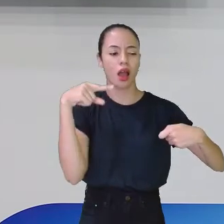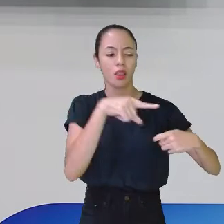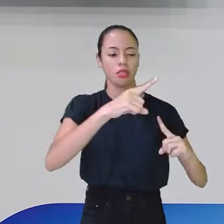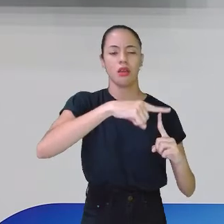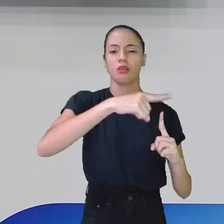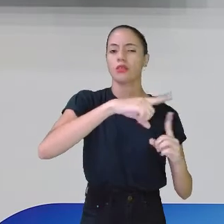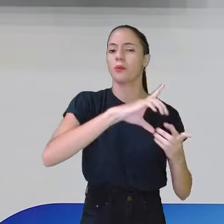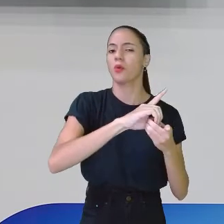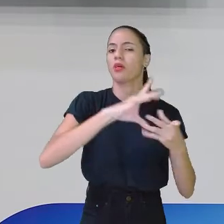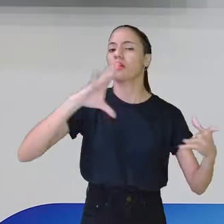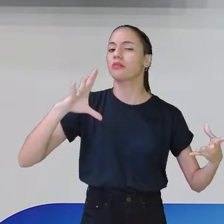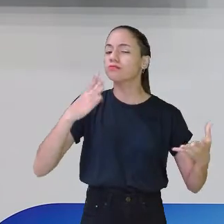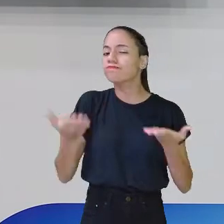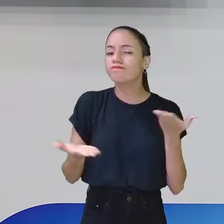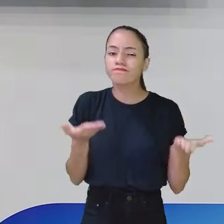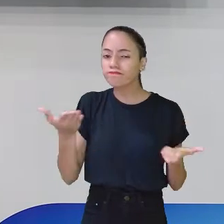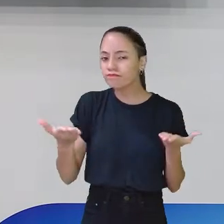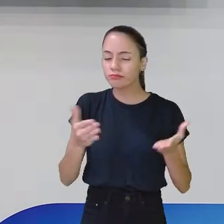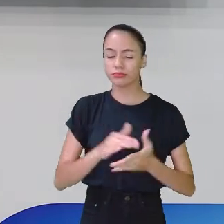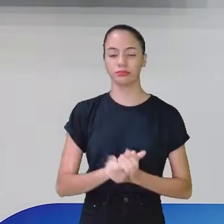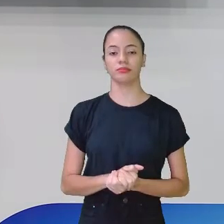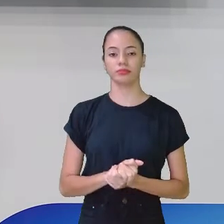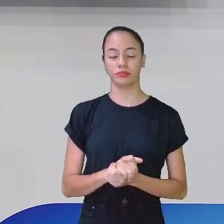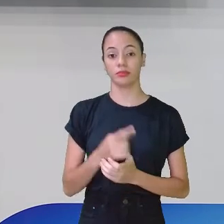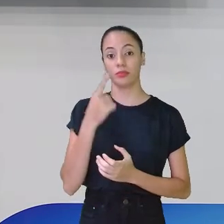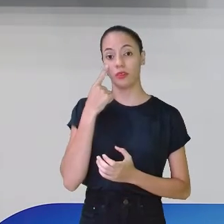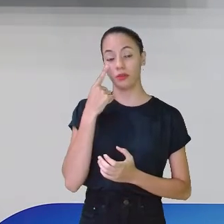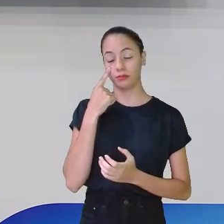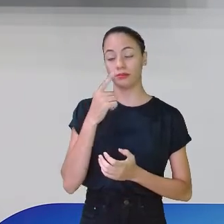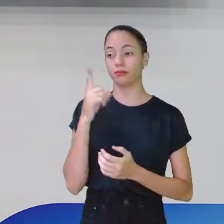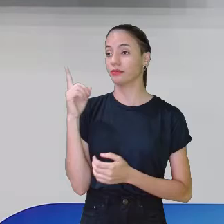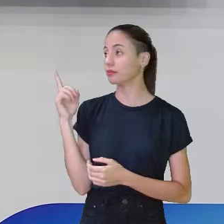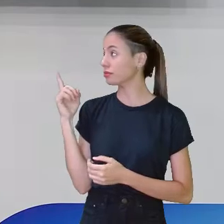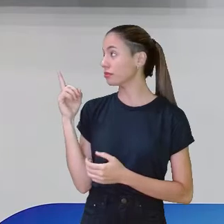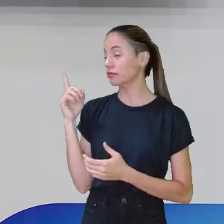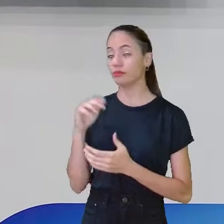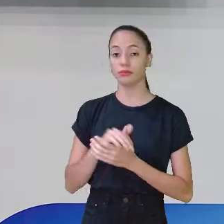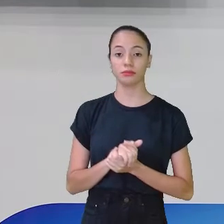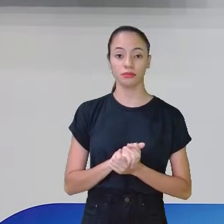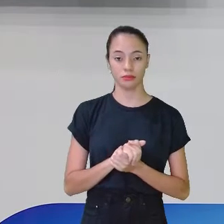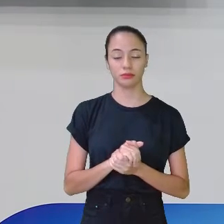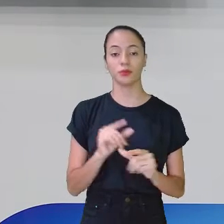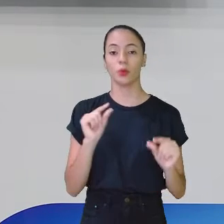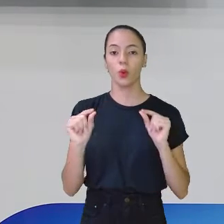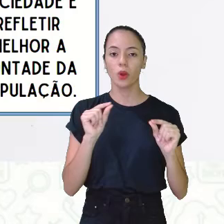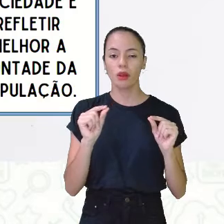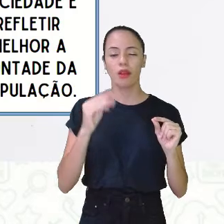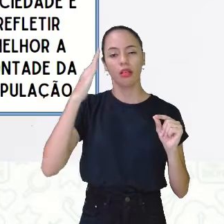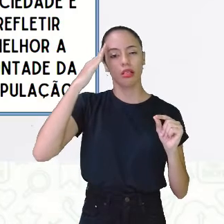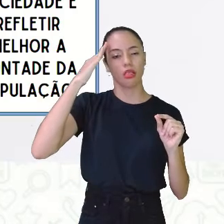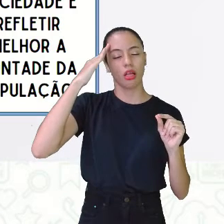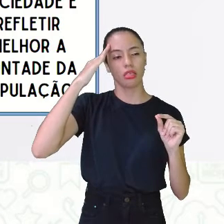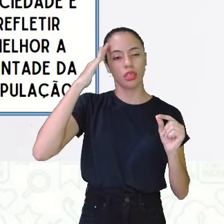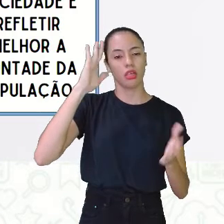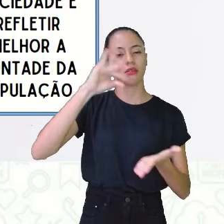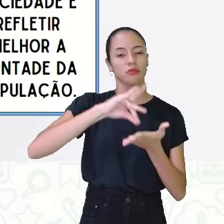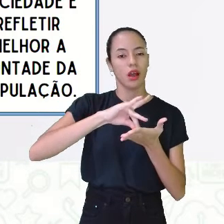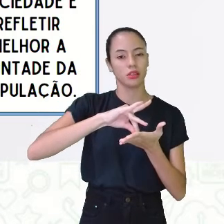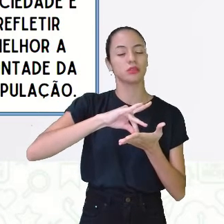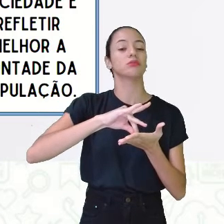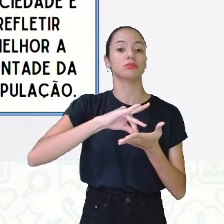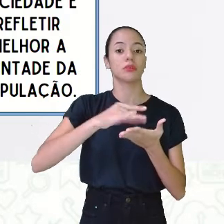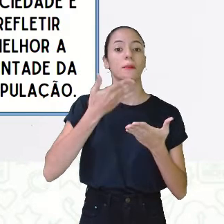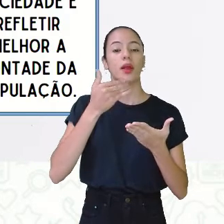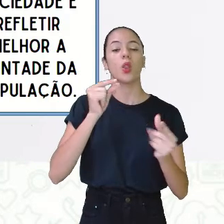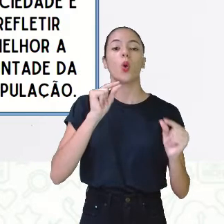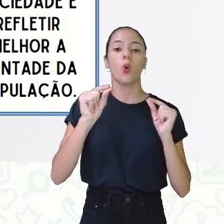assim dentro de uma democracia? Vejam só, absorver, né, assimilar melhor as diferenças